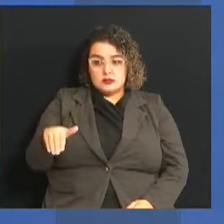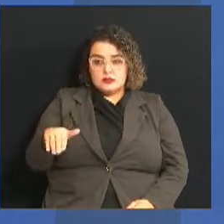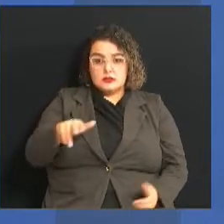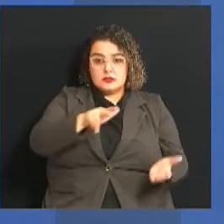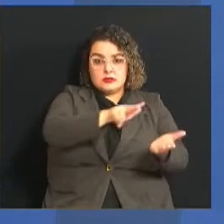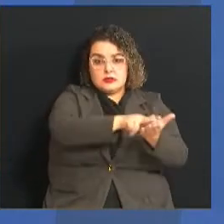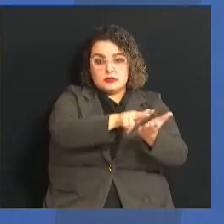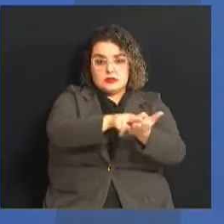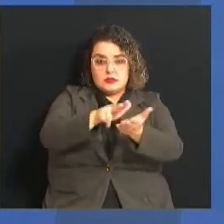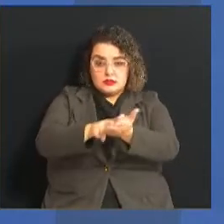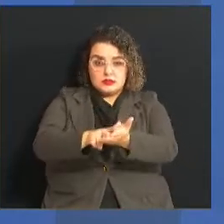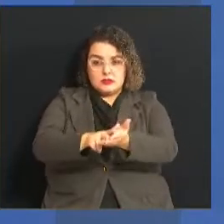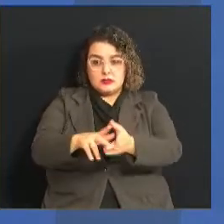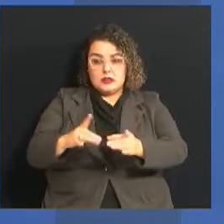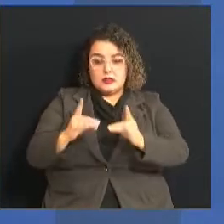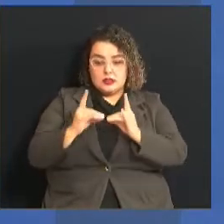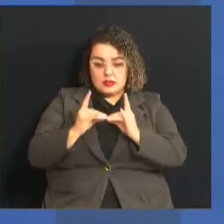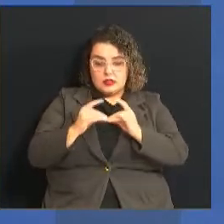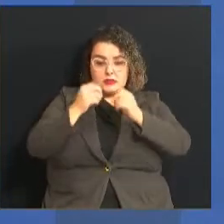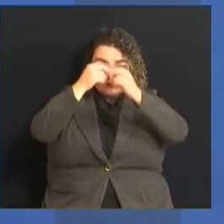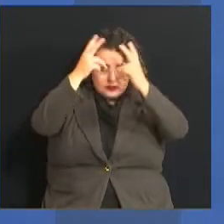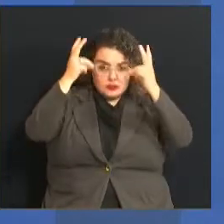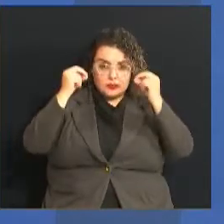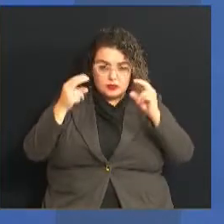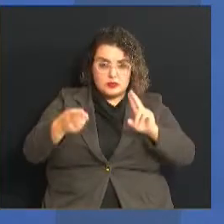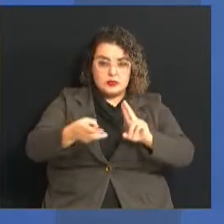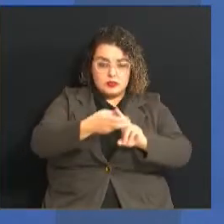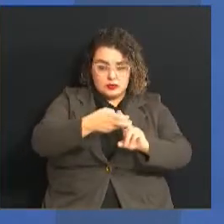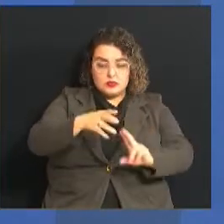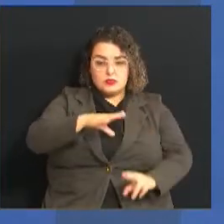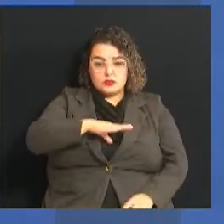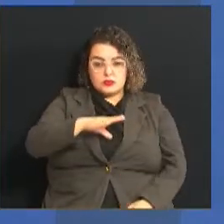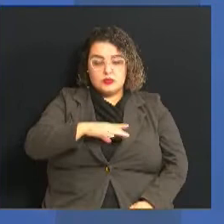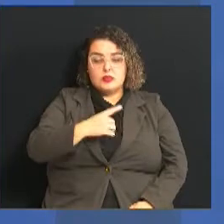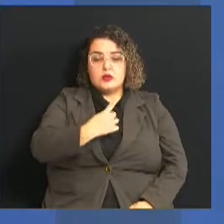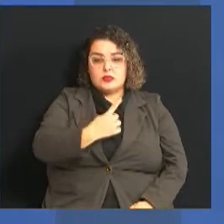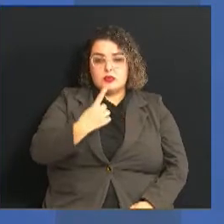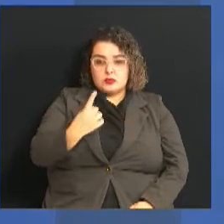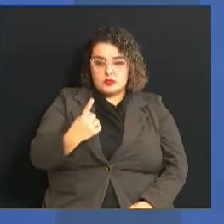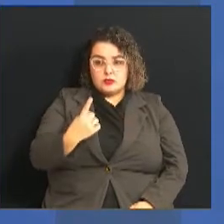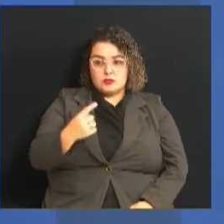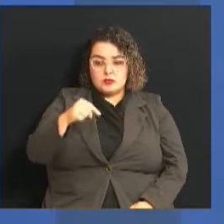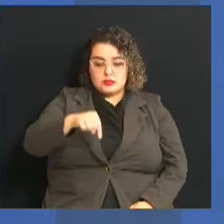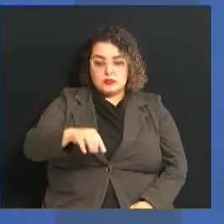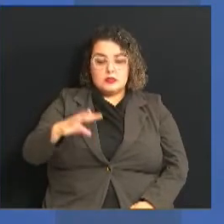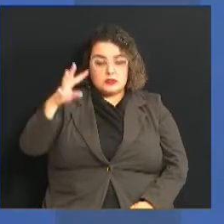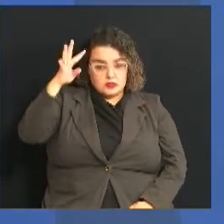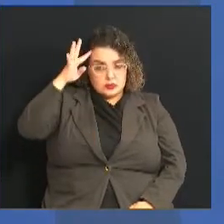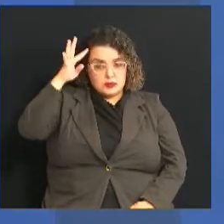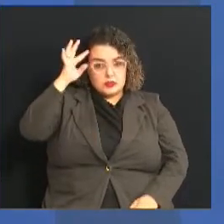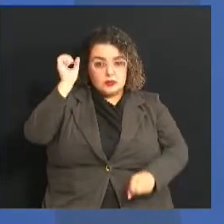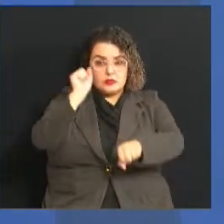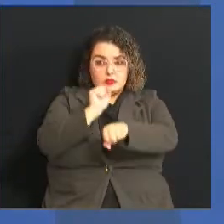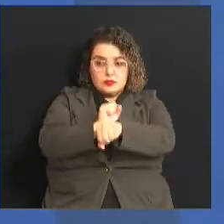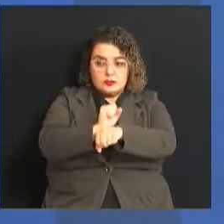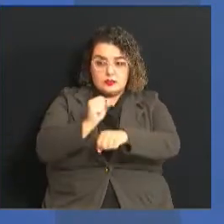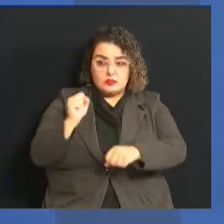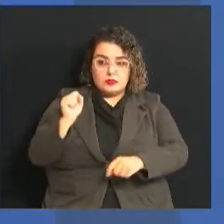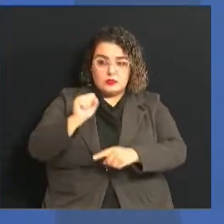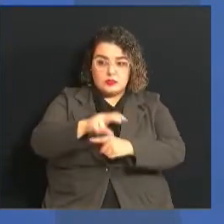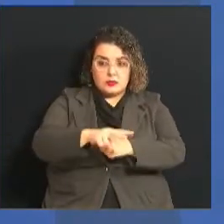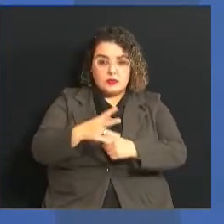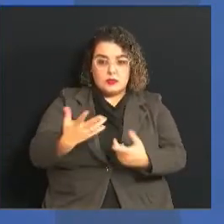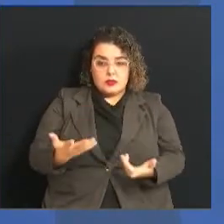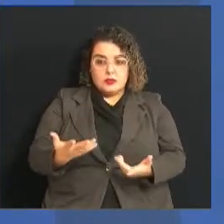em leitos de enfermaria no SUS Municipal e 11 nesta quarta-feira esperavam por uma vaga e, enquanto